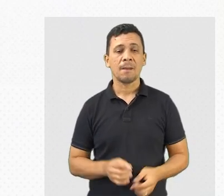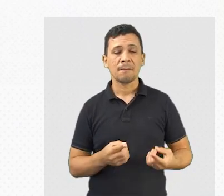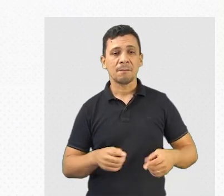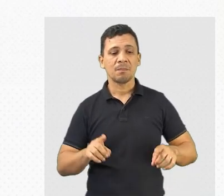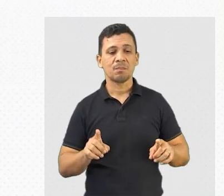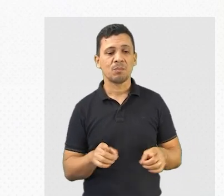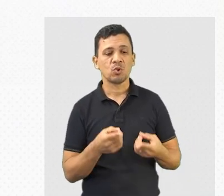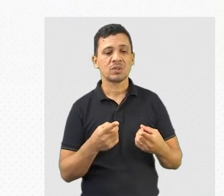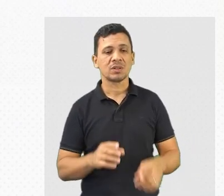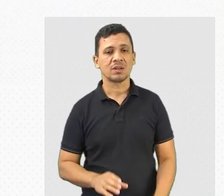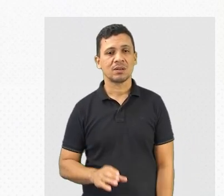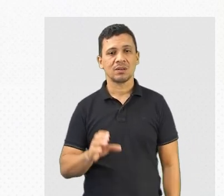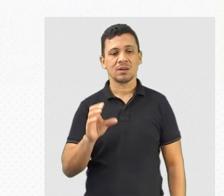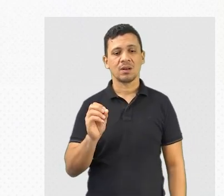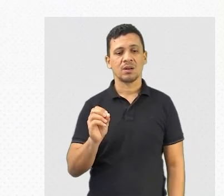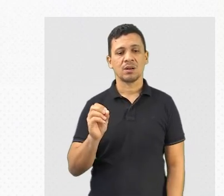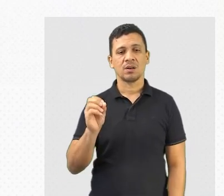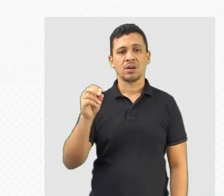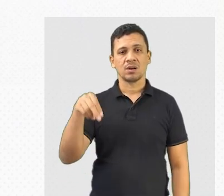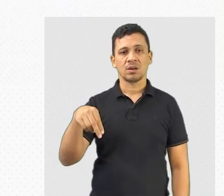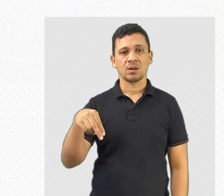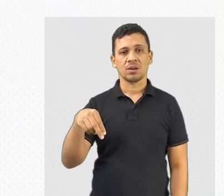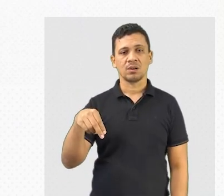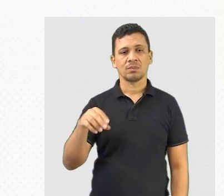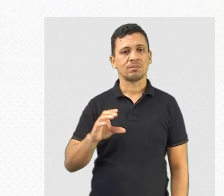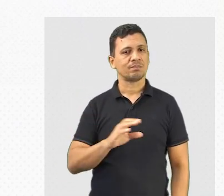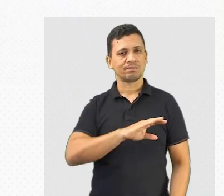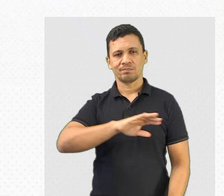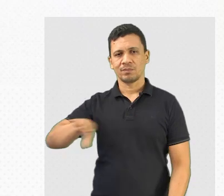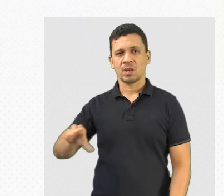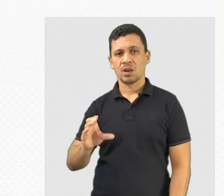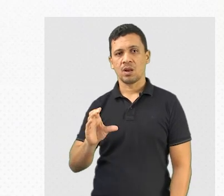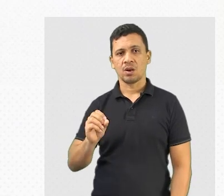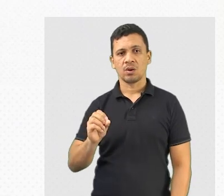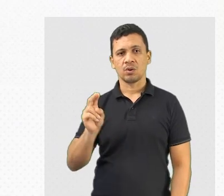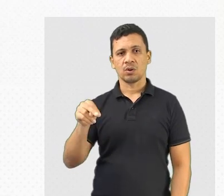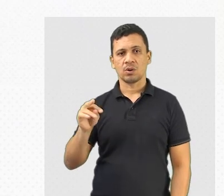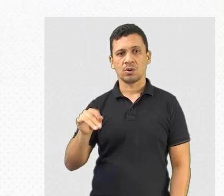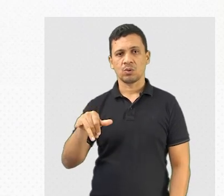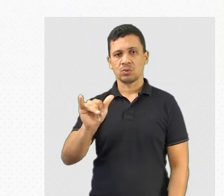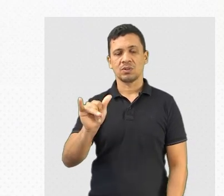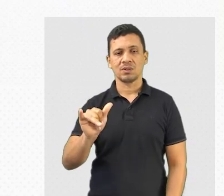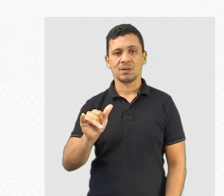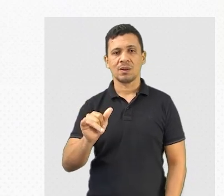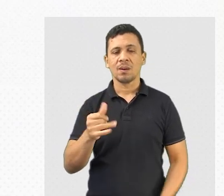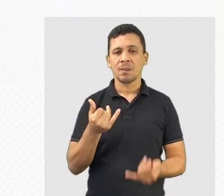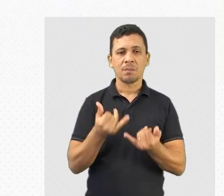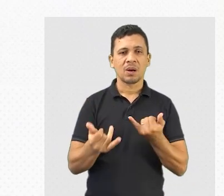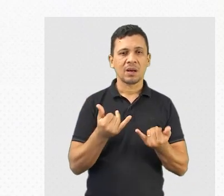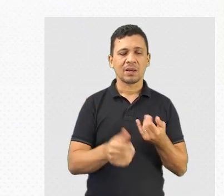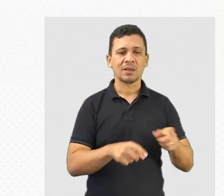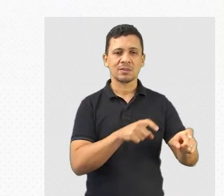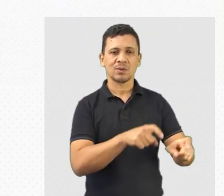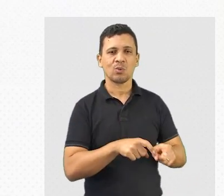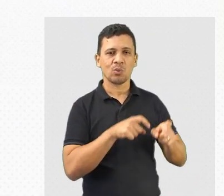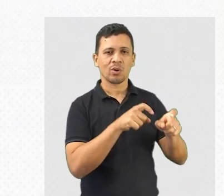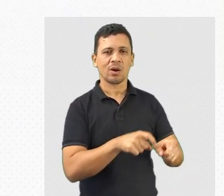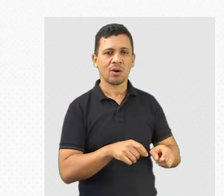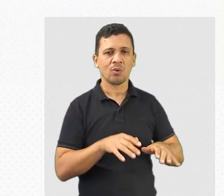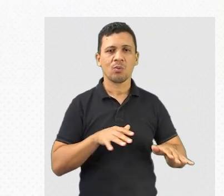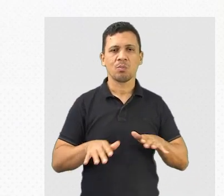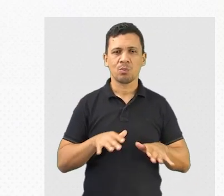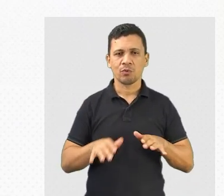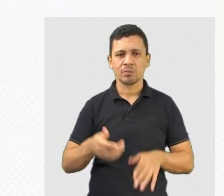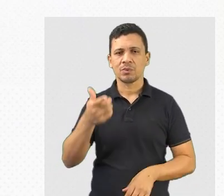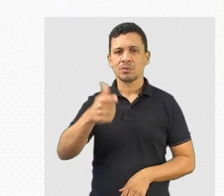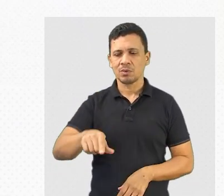associa o inglês à música country a um estilo rural, que tem os passinhos repetidos, aquele monte de